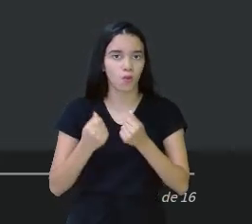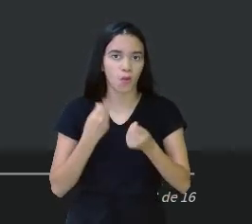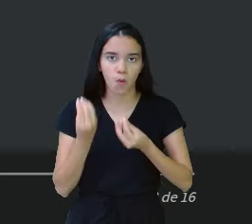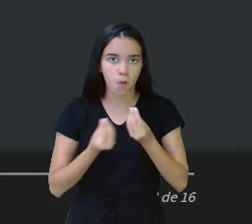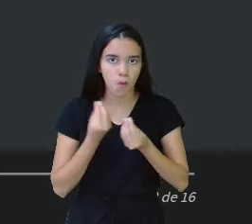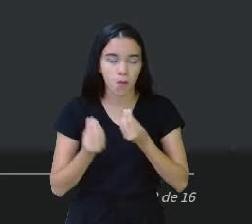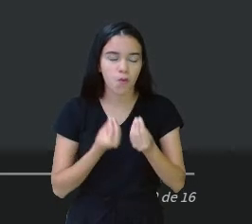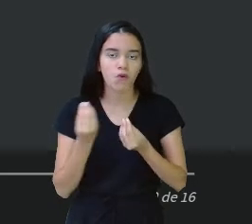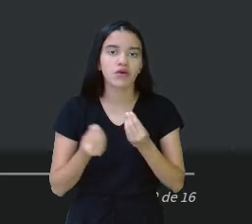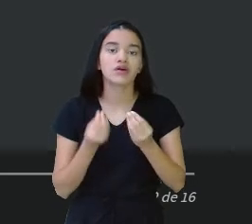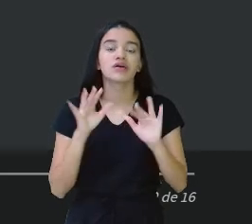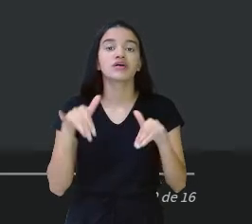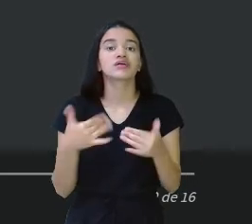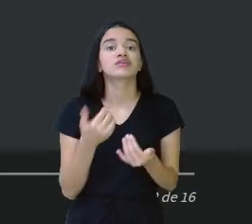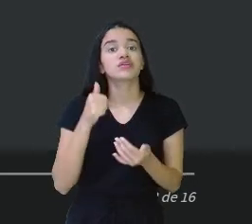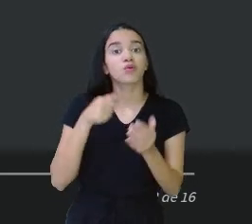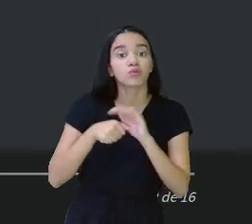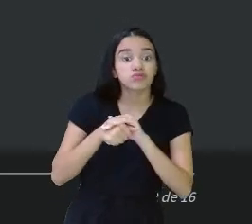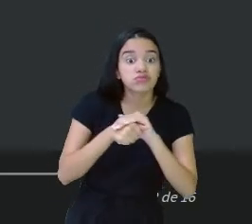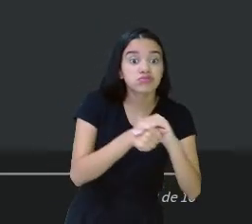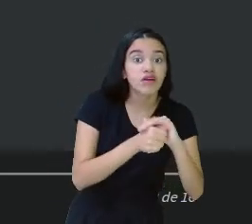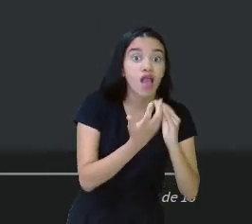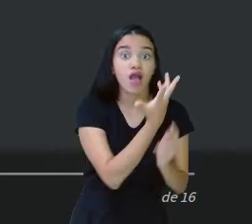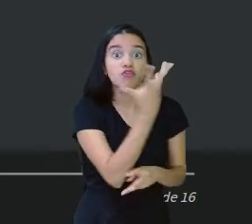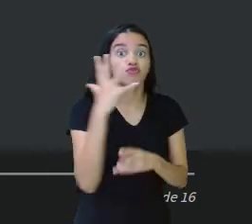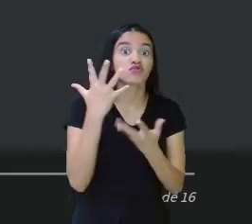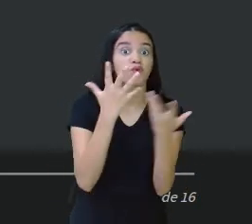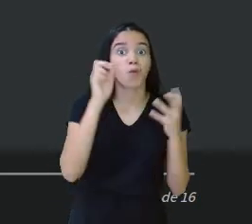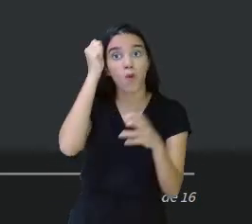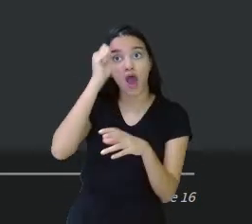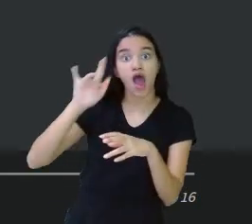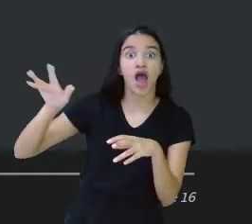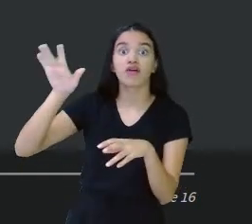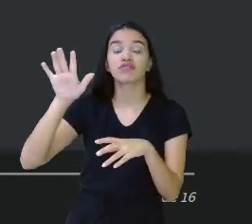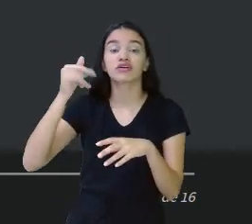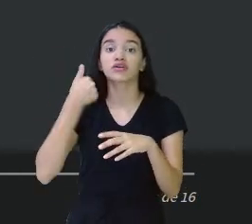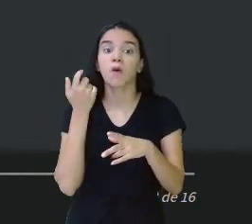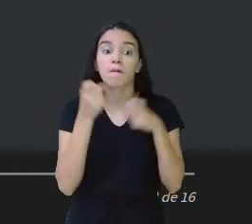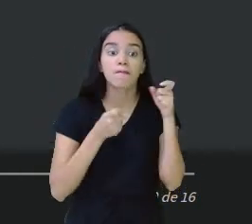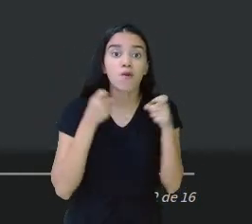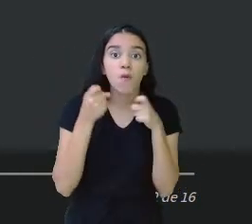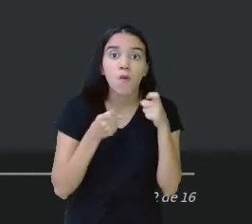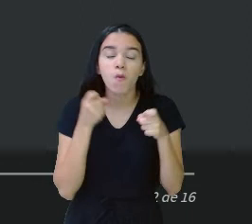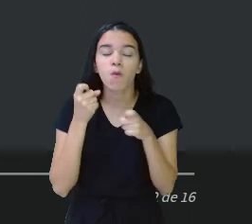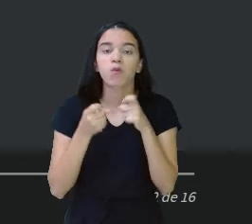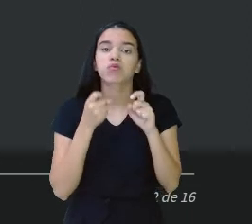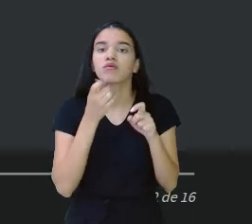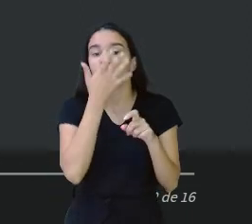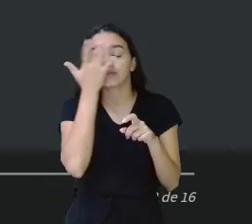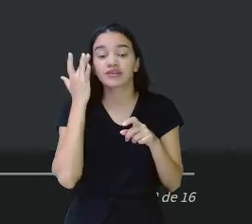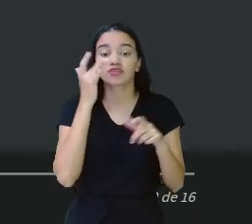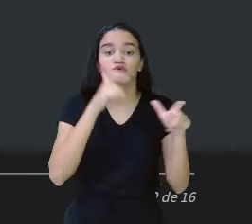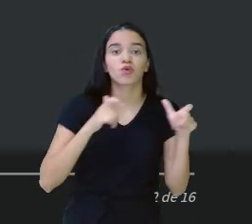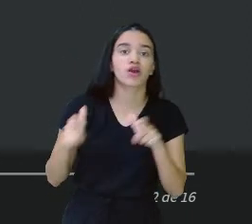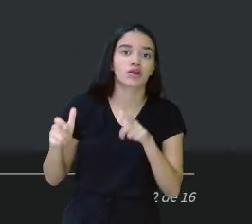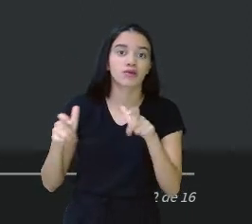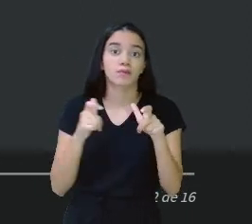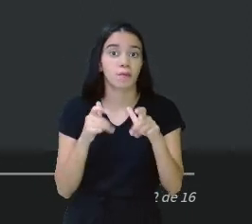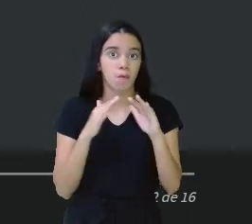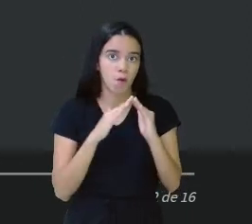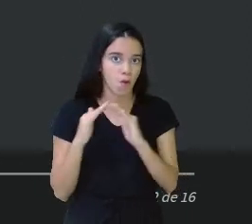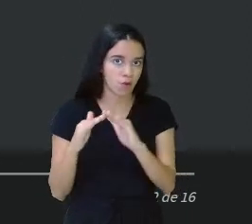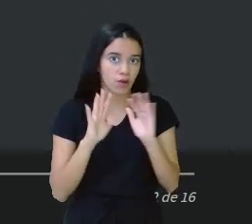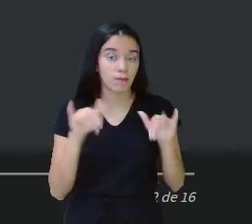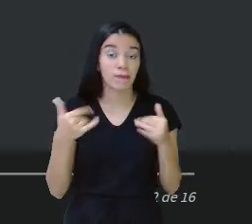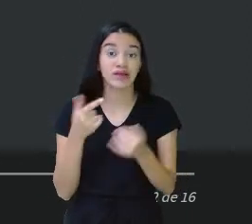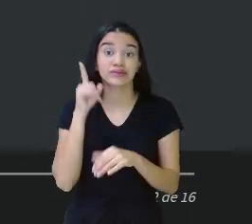caramujos gigantes africanos na Flórida preocupa moradores. Então, essa invasão está acontecendo não aqui, né? Mas